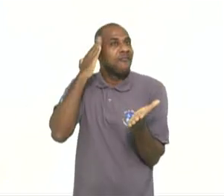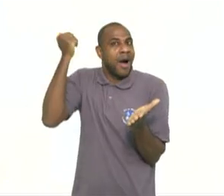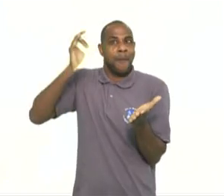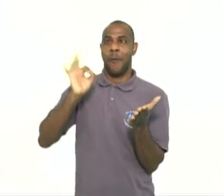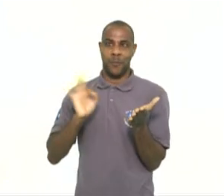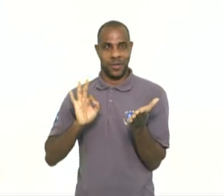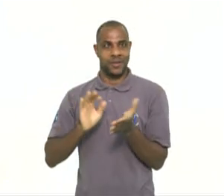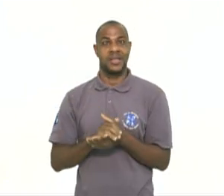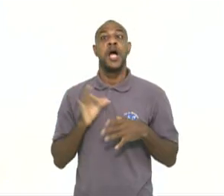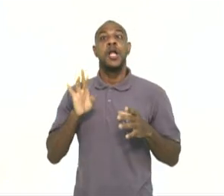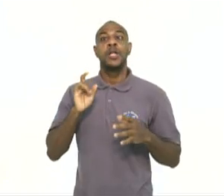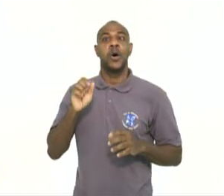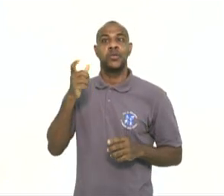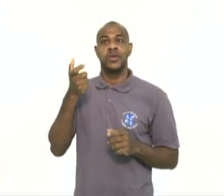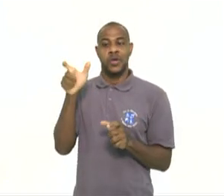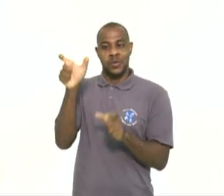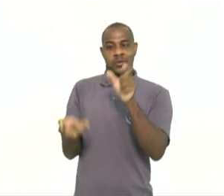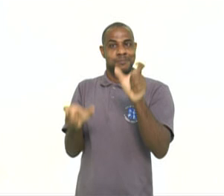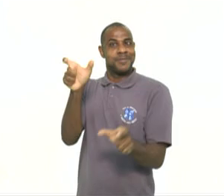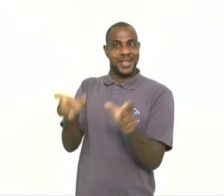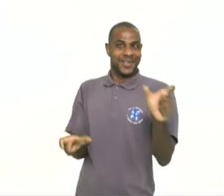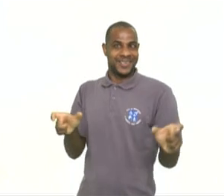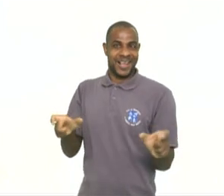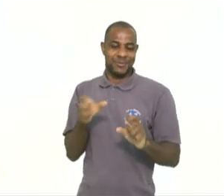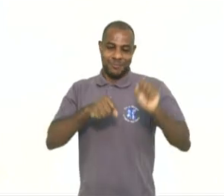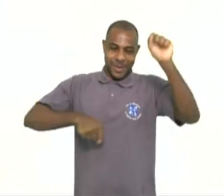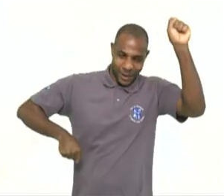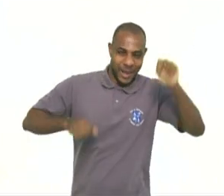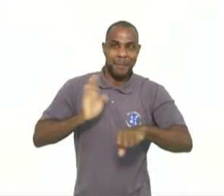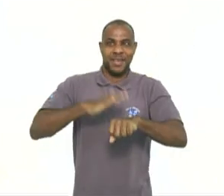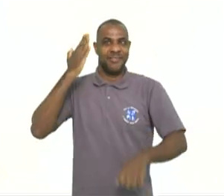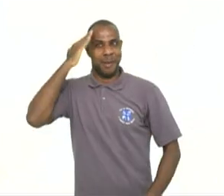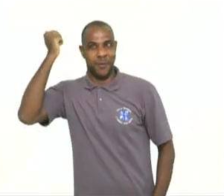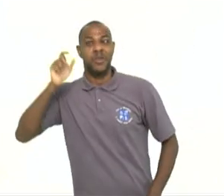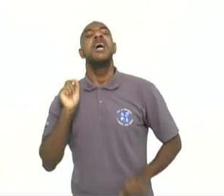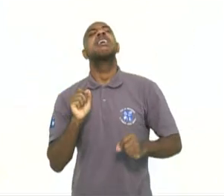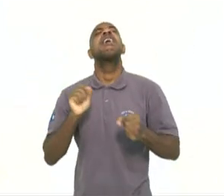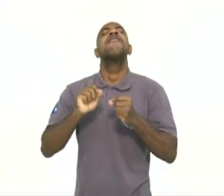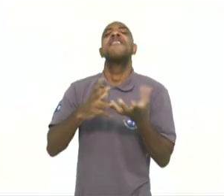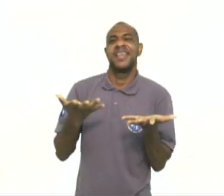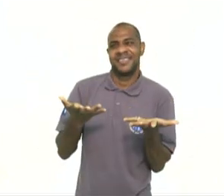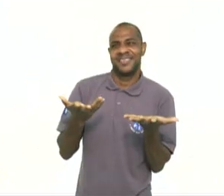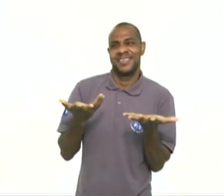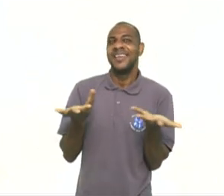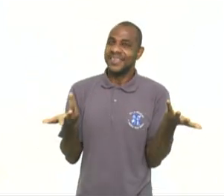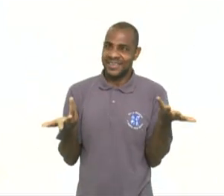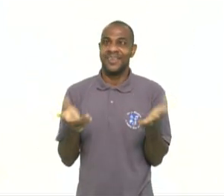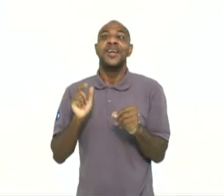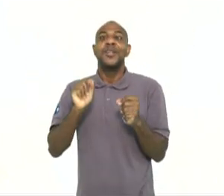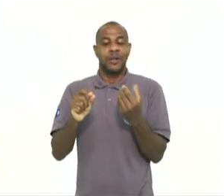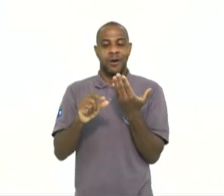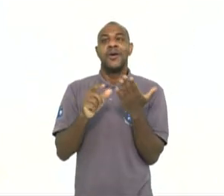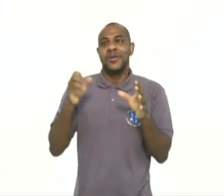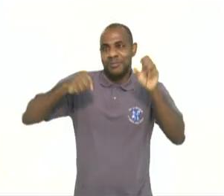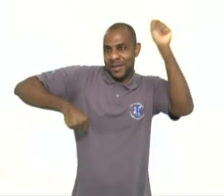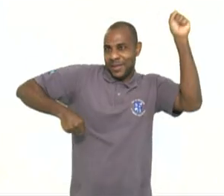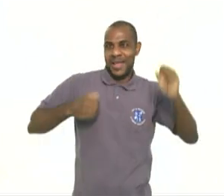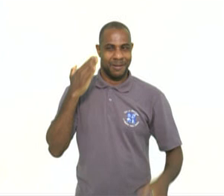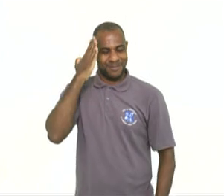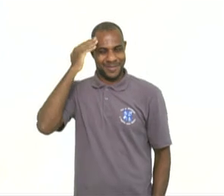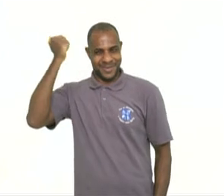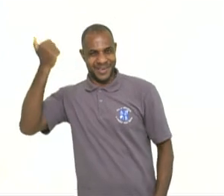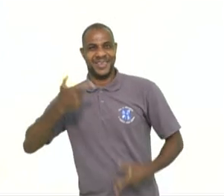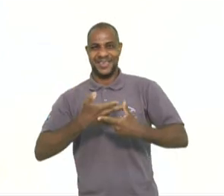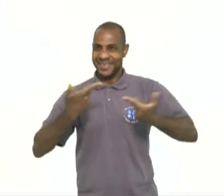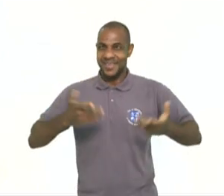presente da Marvel que a Marvel contrata lá uma pessoa para escrever uma para desenhar uma para colorir e acaba que ficou todo mundo meio anônimo certo algumas